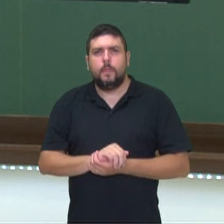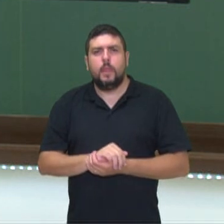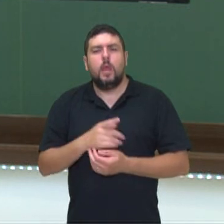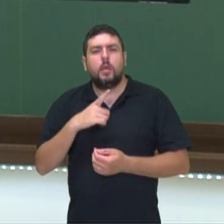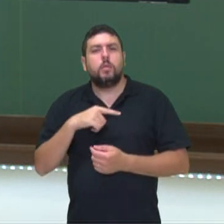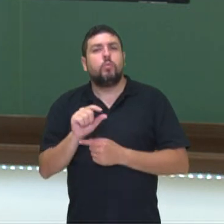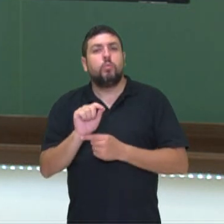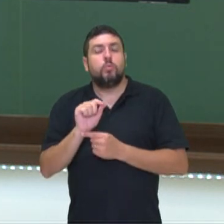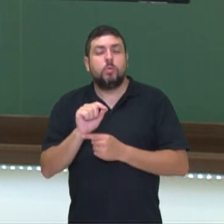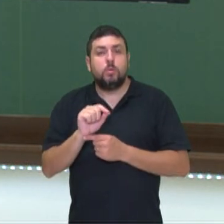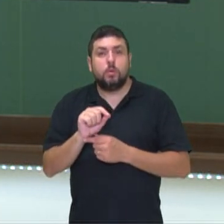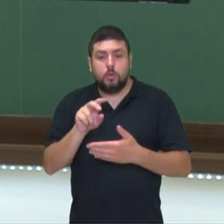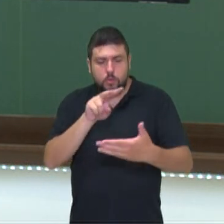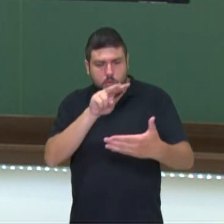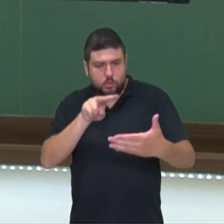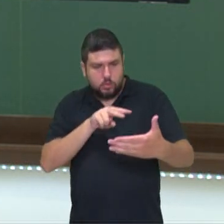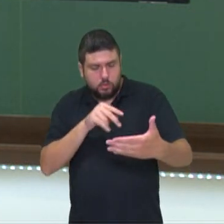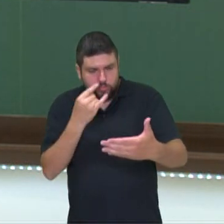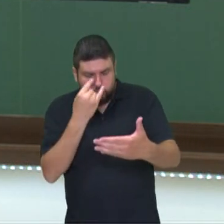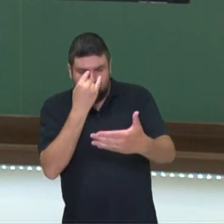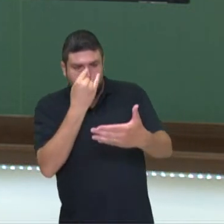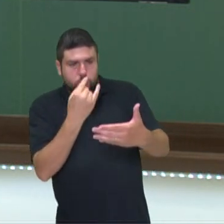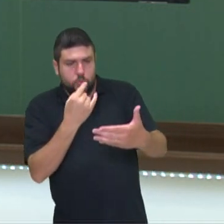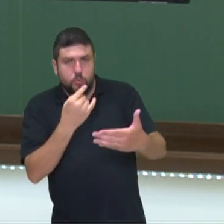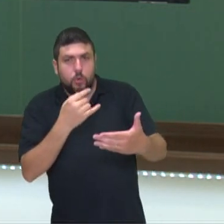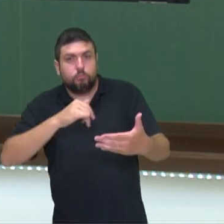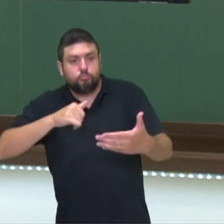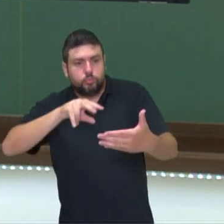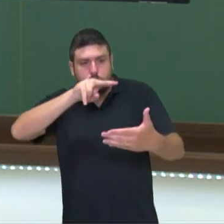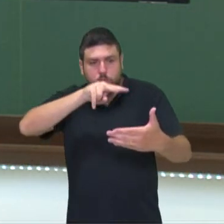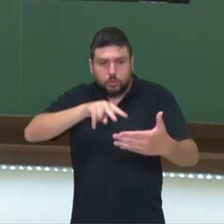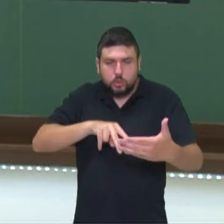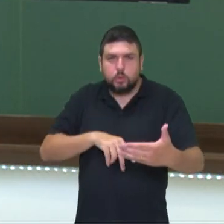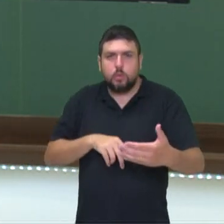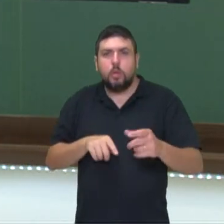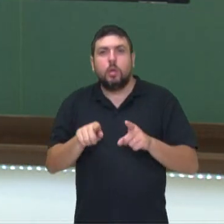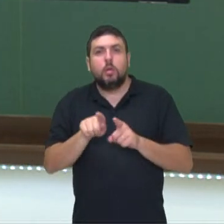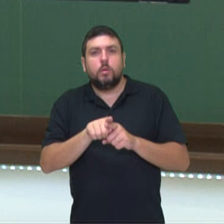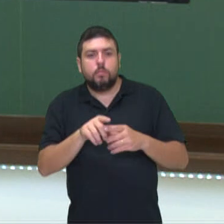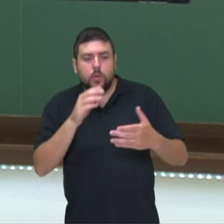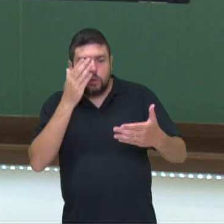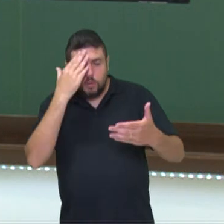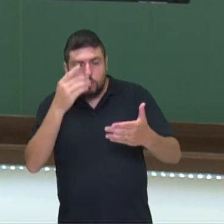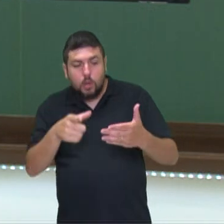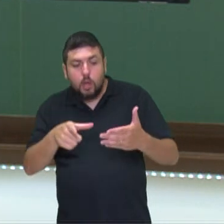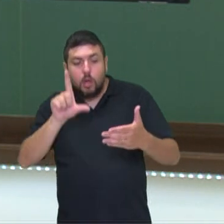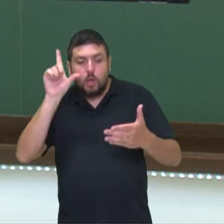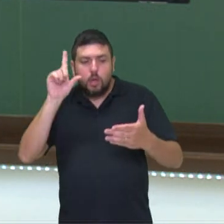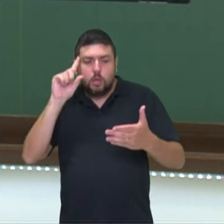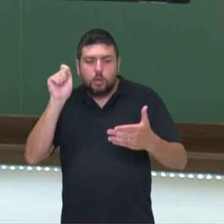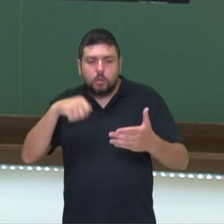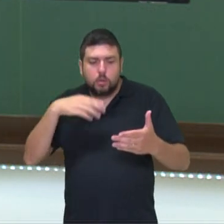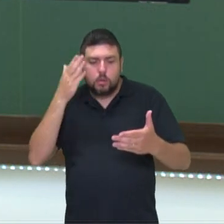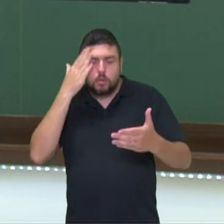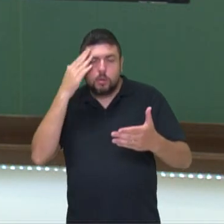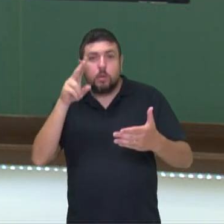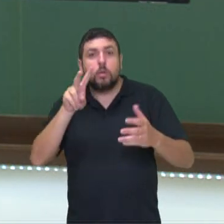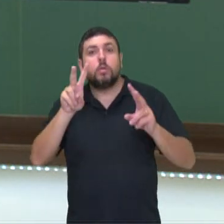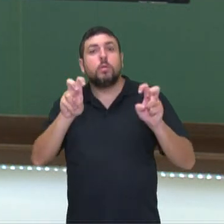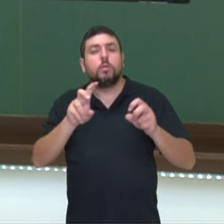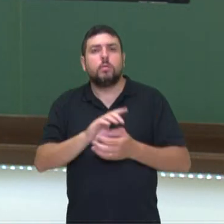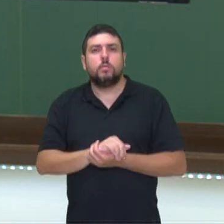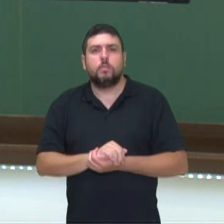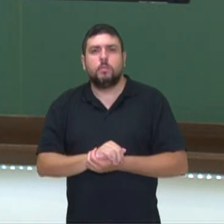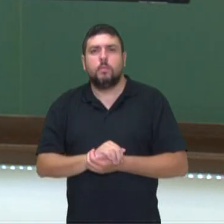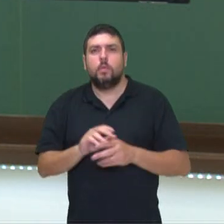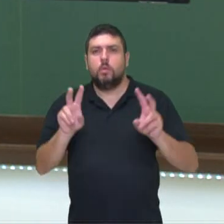do leitor e, fora isso, adiantar qual é o tema, adiantar qual é o acontecimento. Então, através do título, o